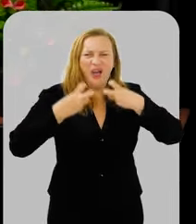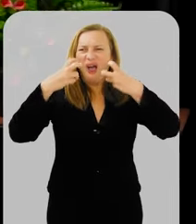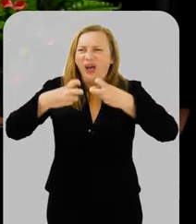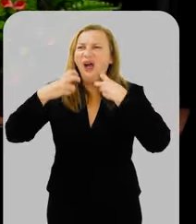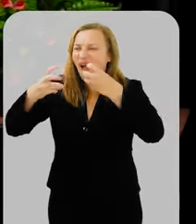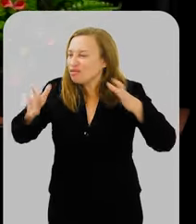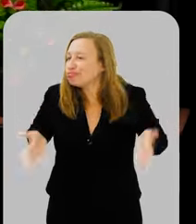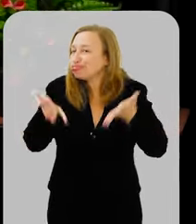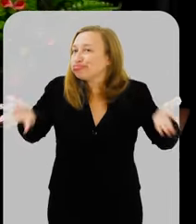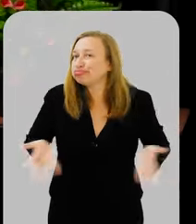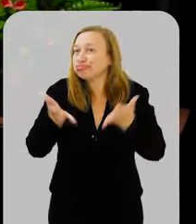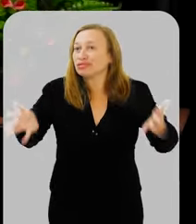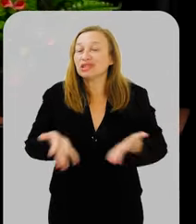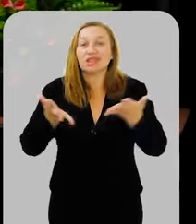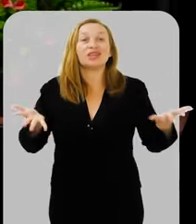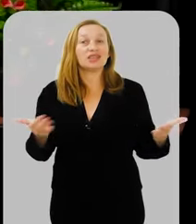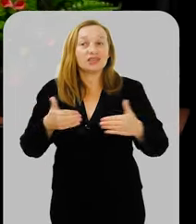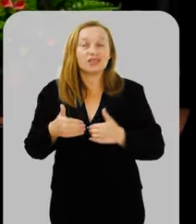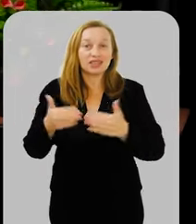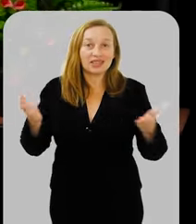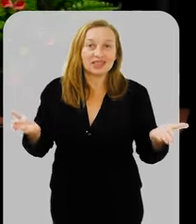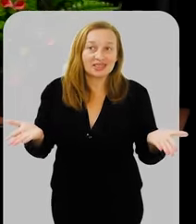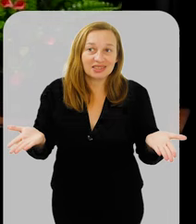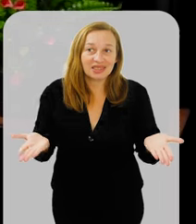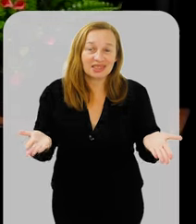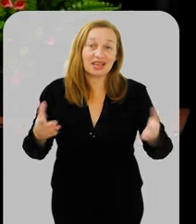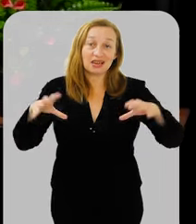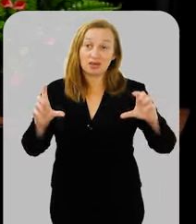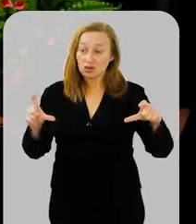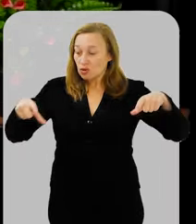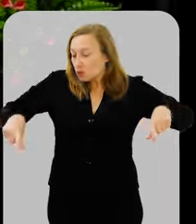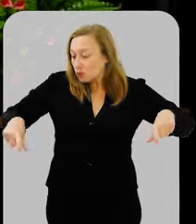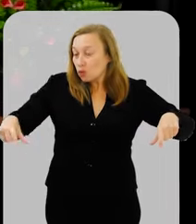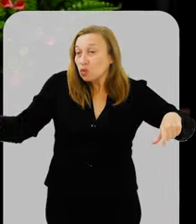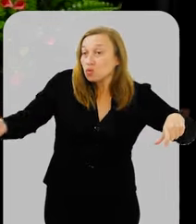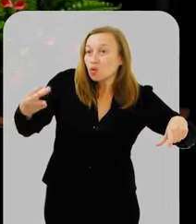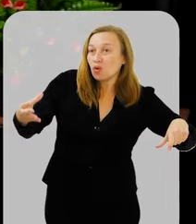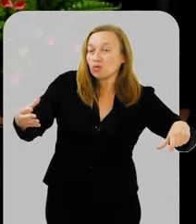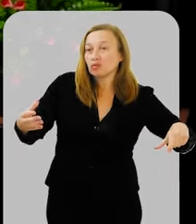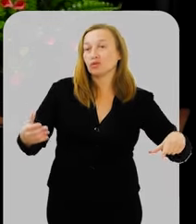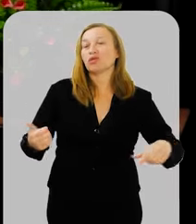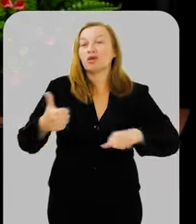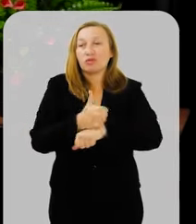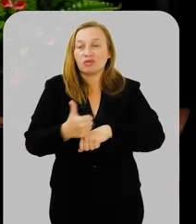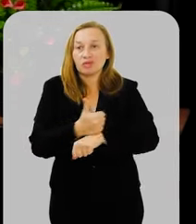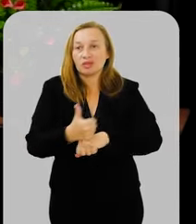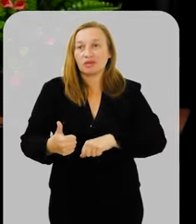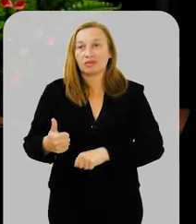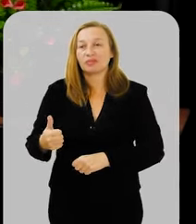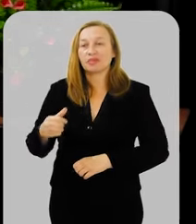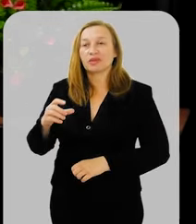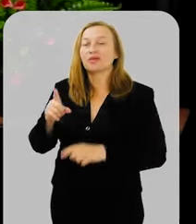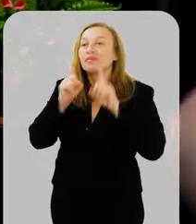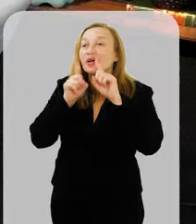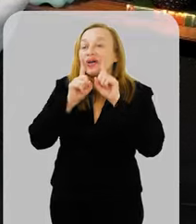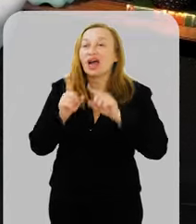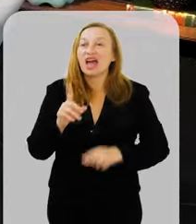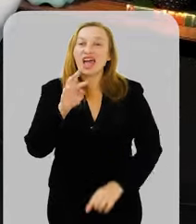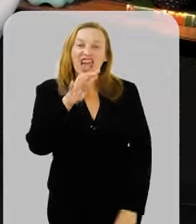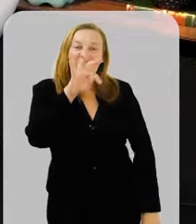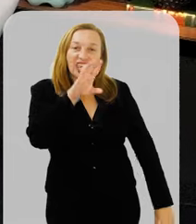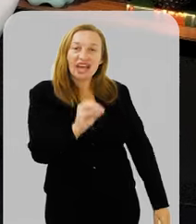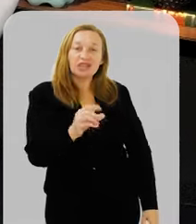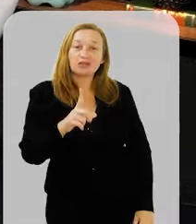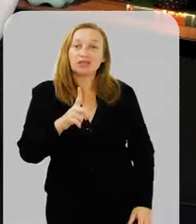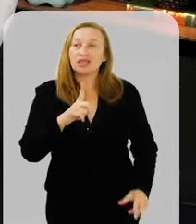faz barulho. E empurra o time aí, estreando, né? Esse estádio no time profissional do Maricá. Renato